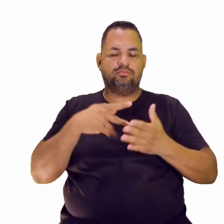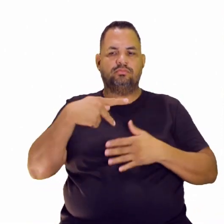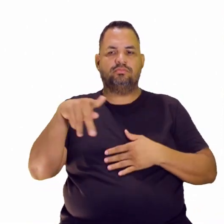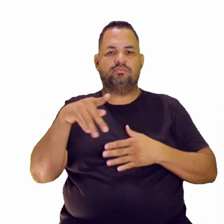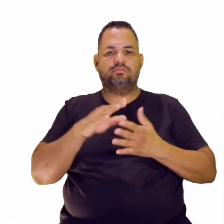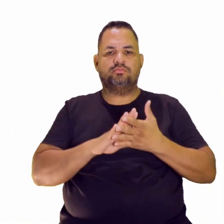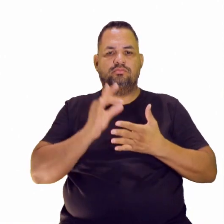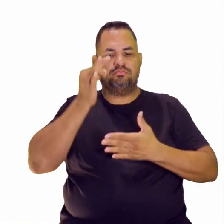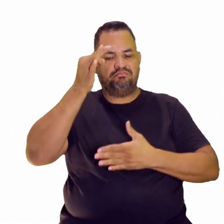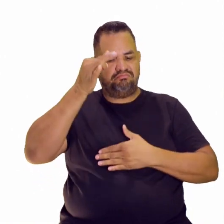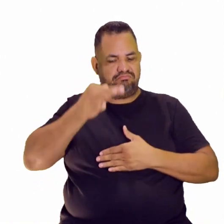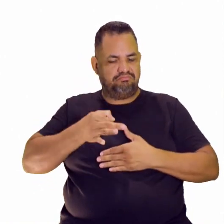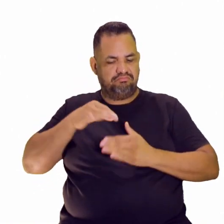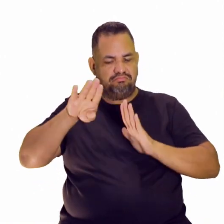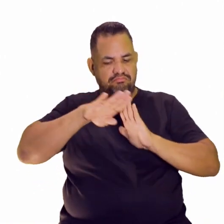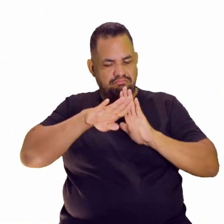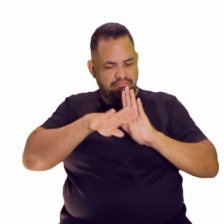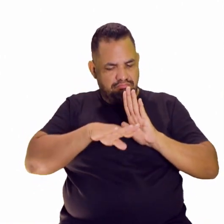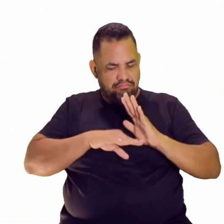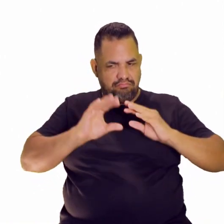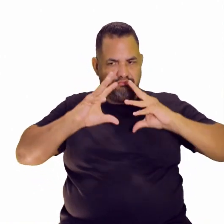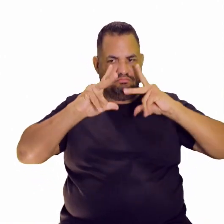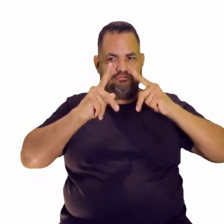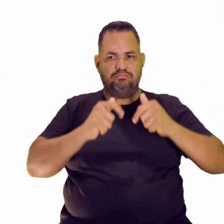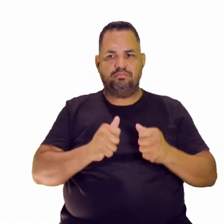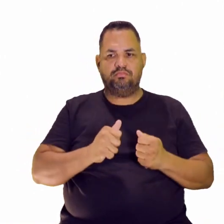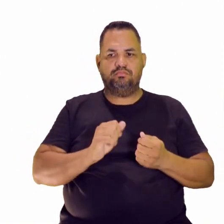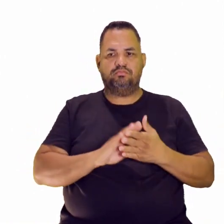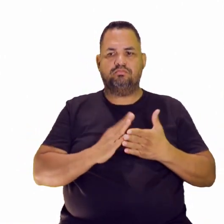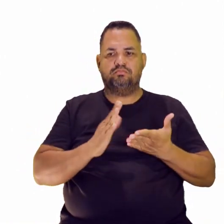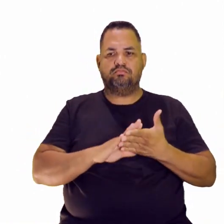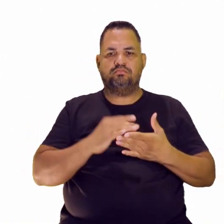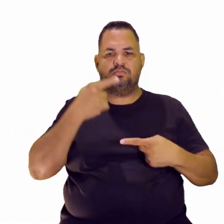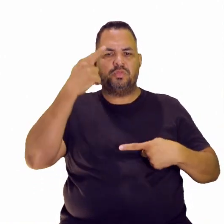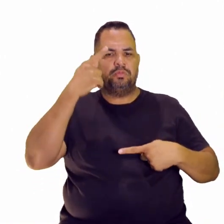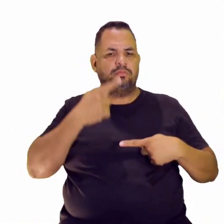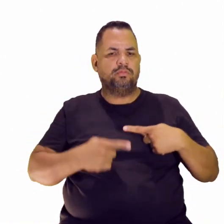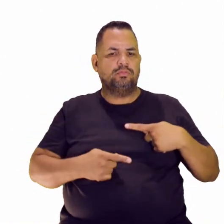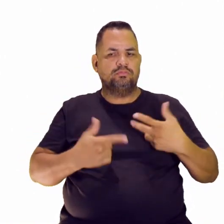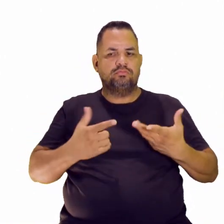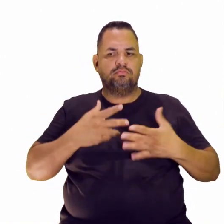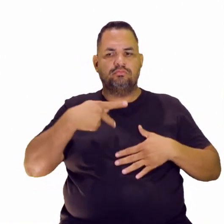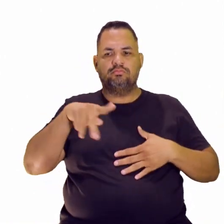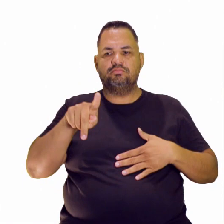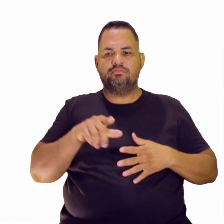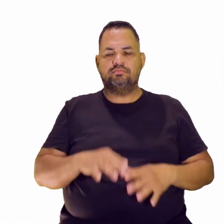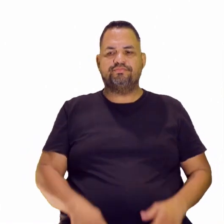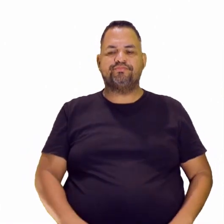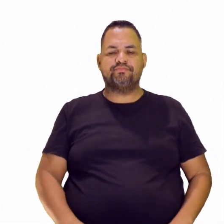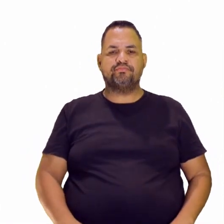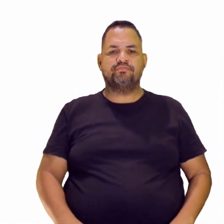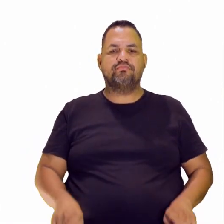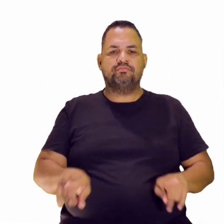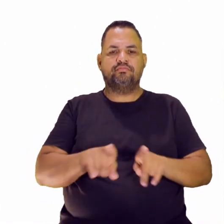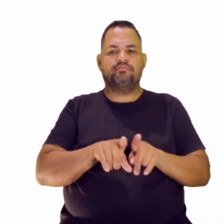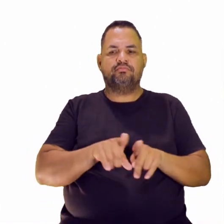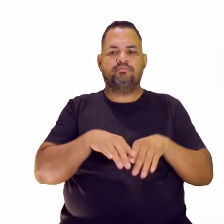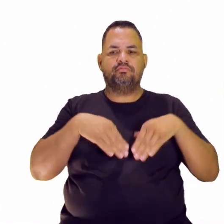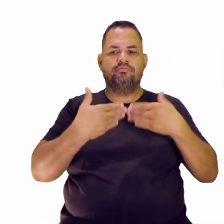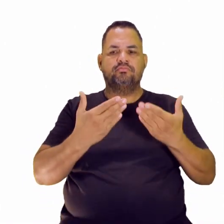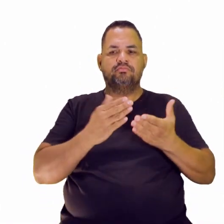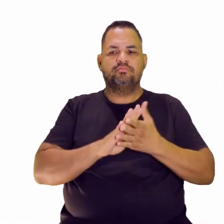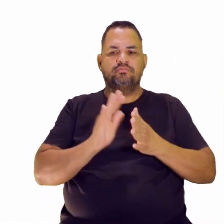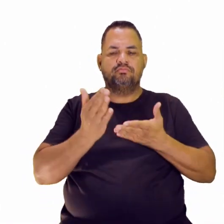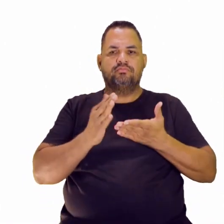suas determinações, né? As suas proibições. E também, quando a pessoa